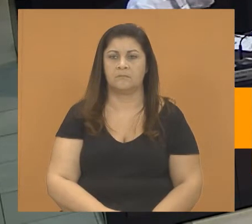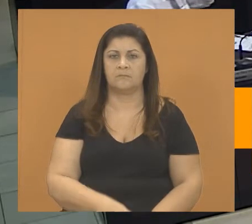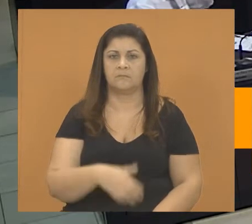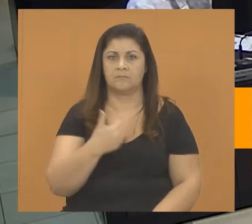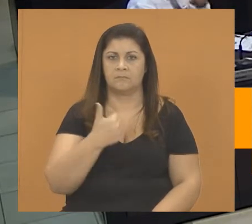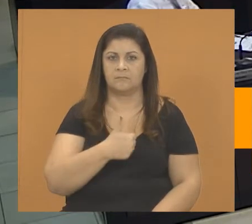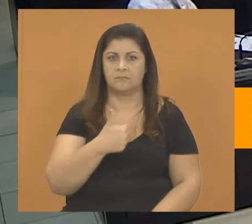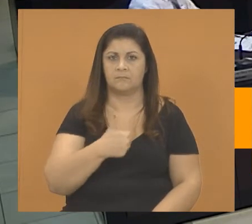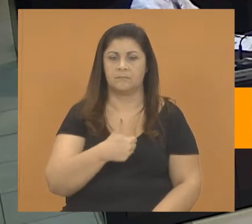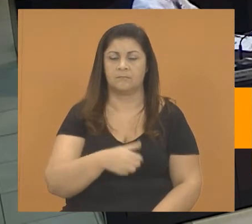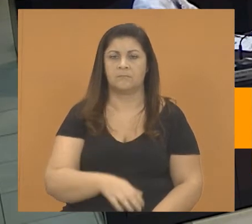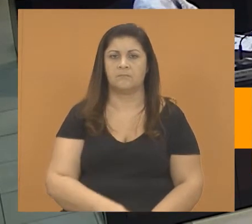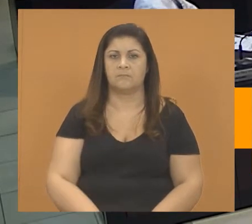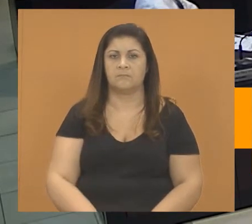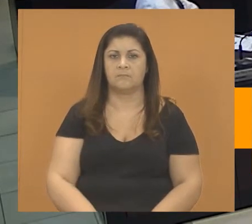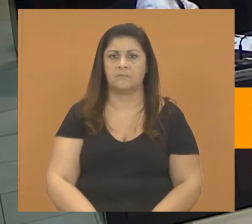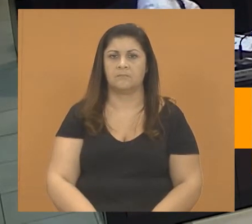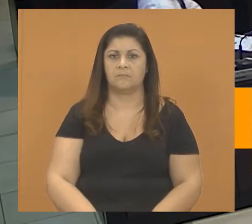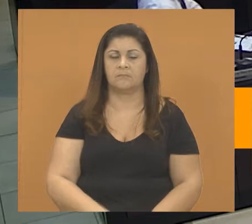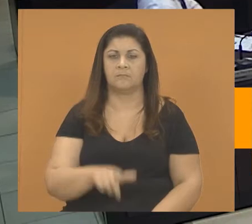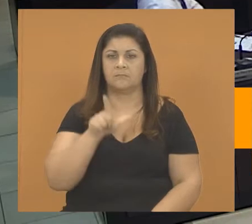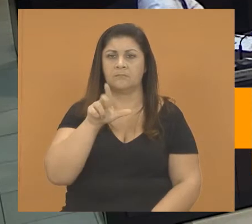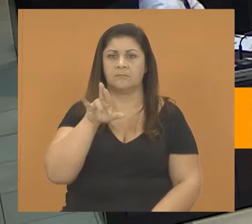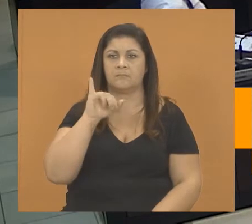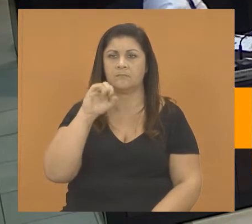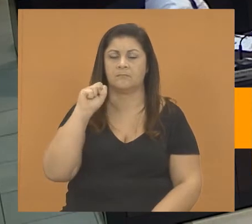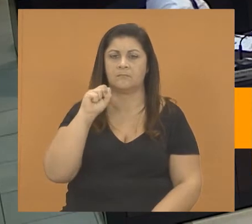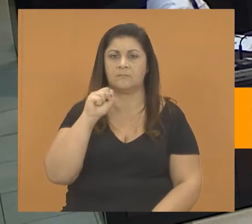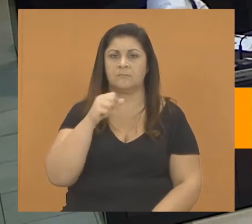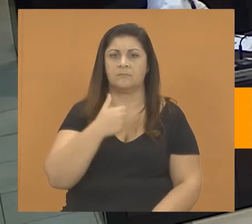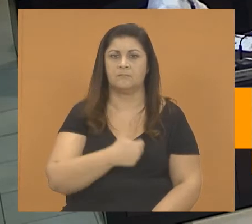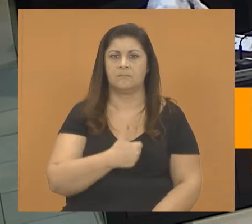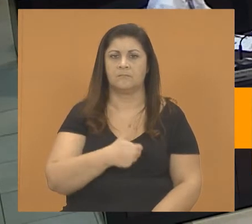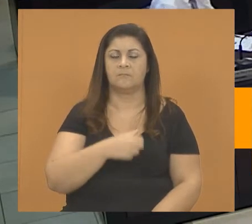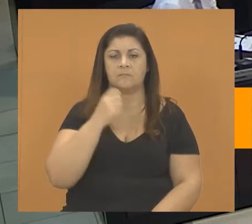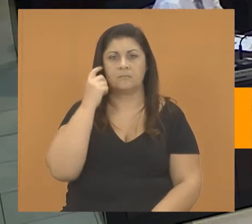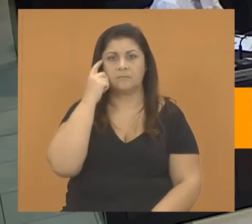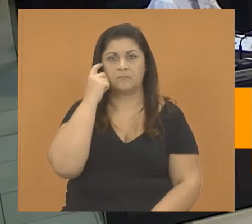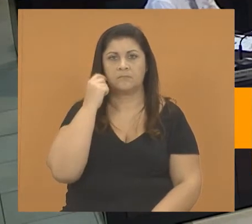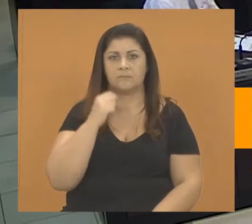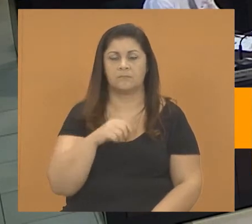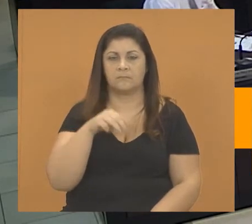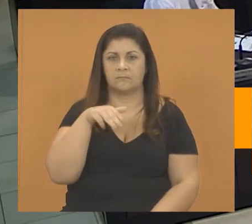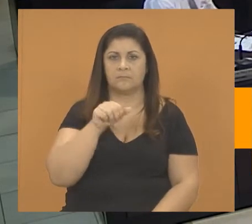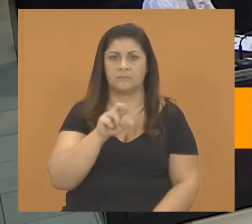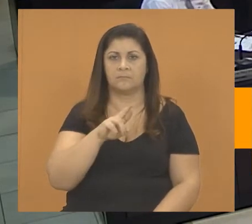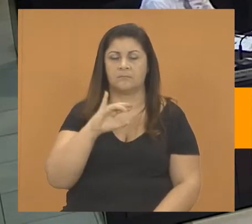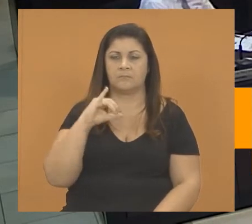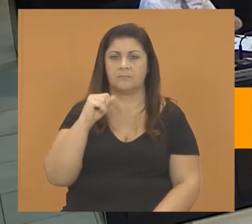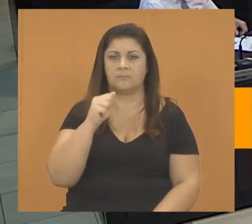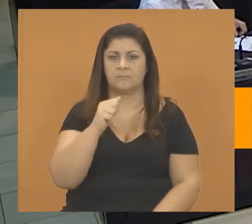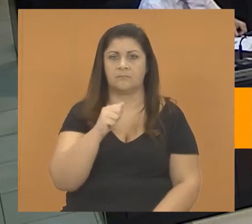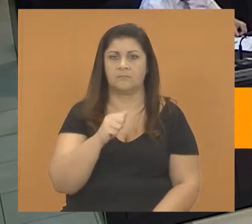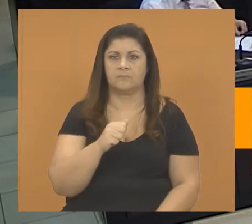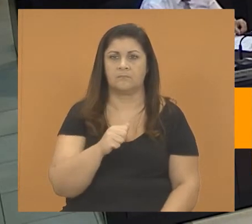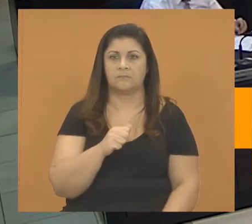favorável como vota o vereador luiz flávio favorável como volta a vereadora doutora márcia